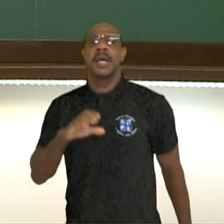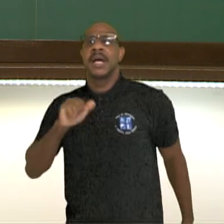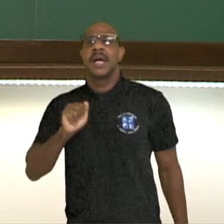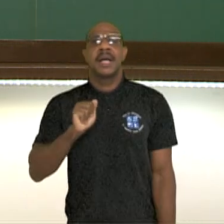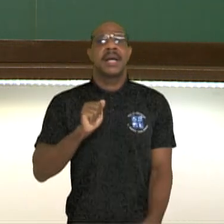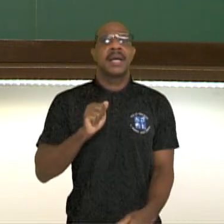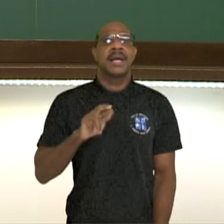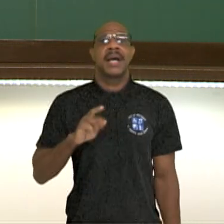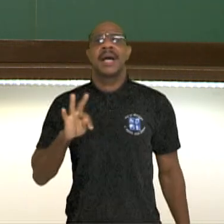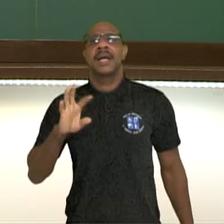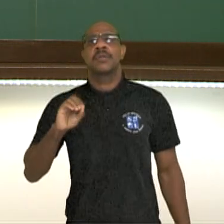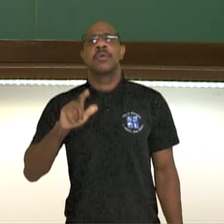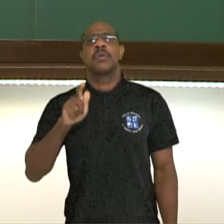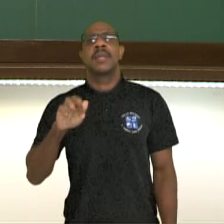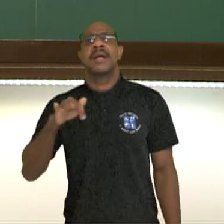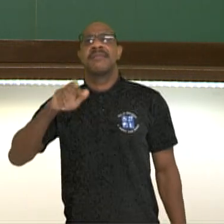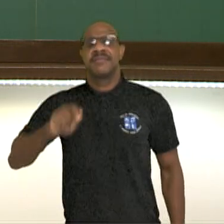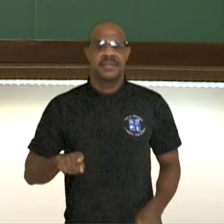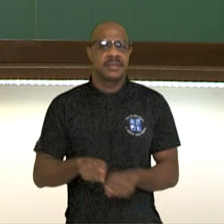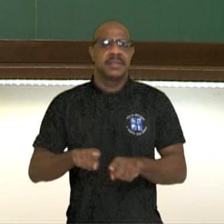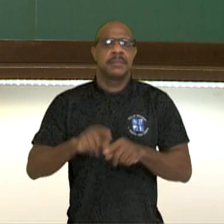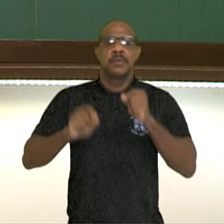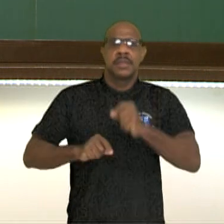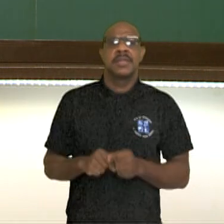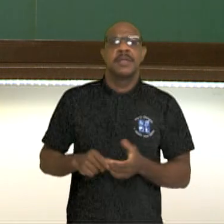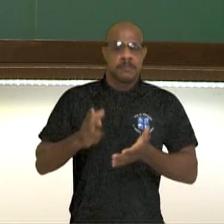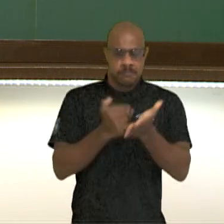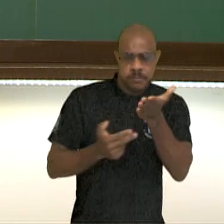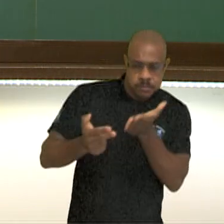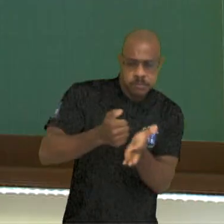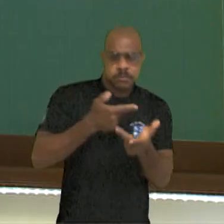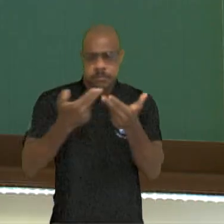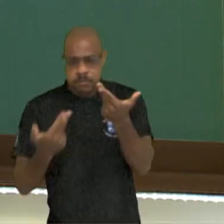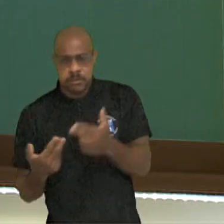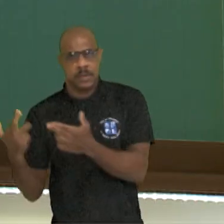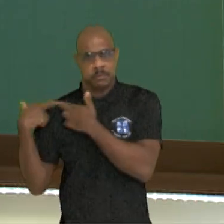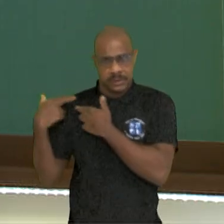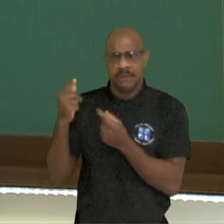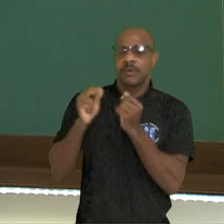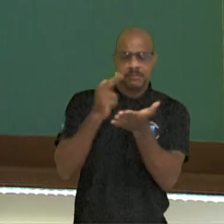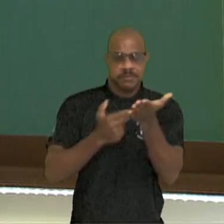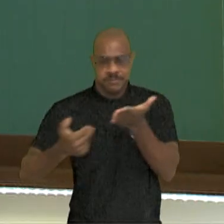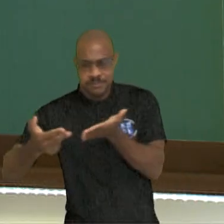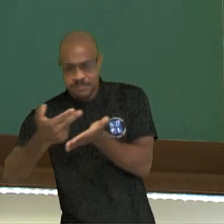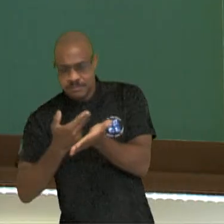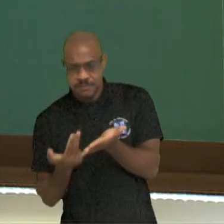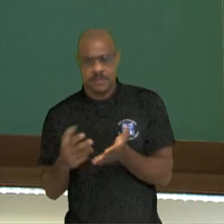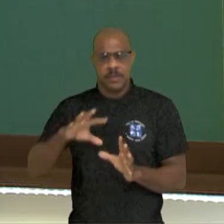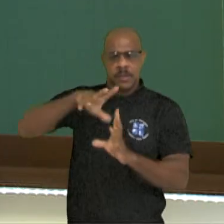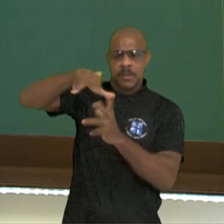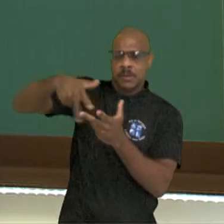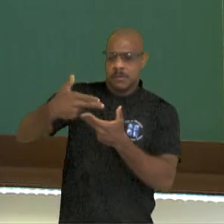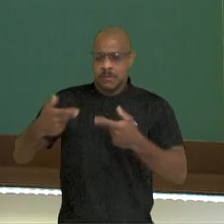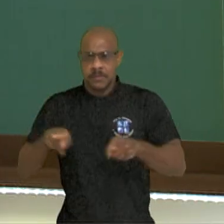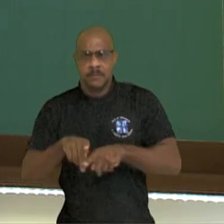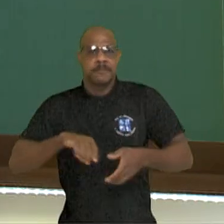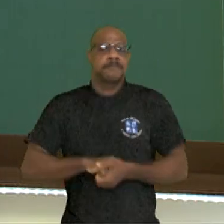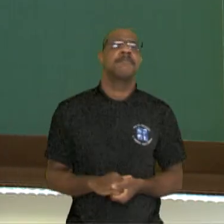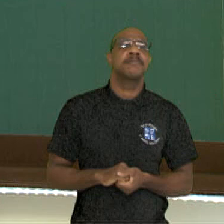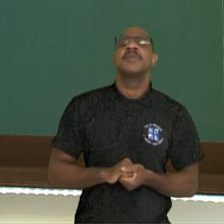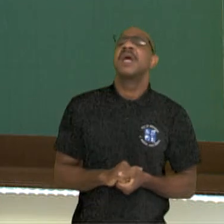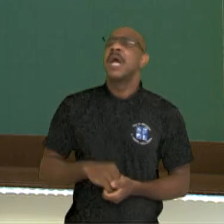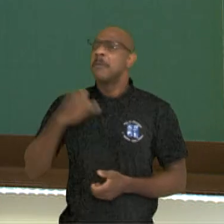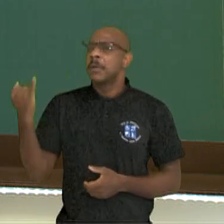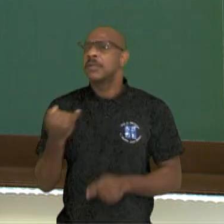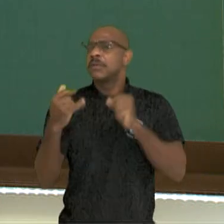ciência responsável pela representação da superfície terrestre. Mas é importante que você tenha em mãos aí um caderno, uma caneta,